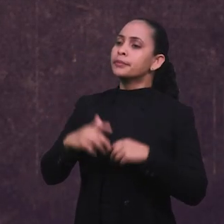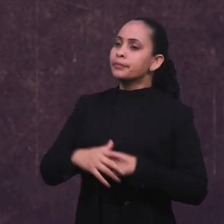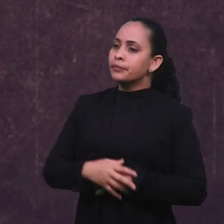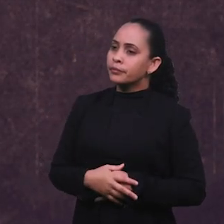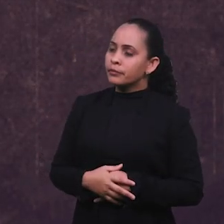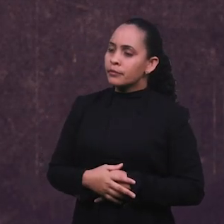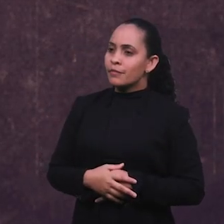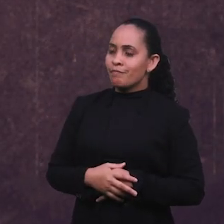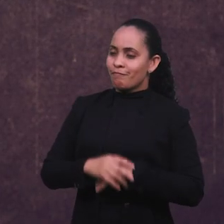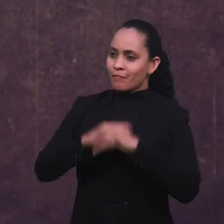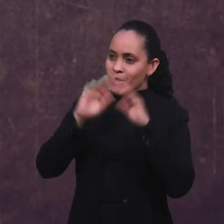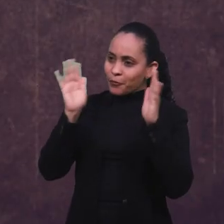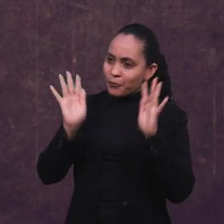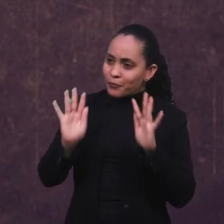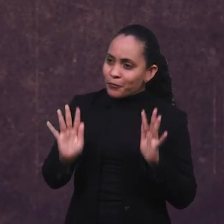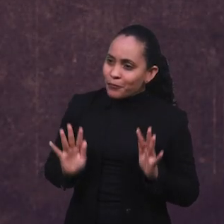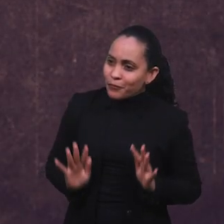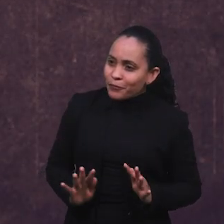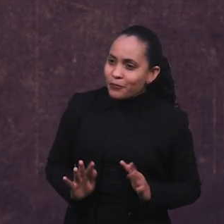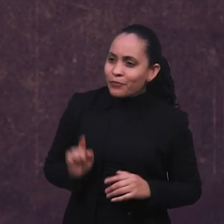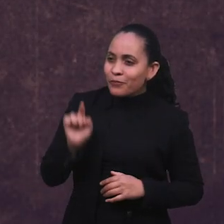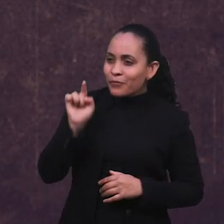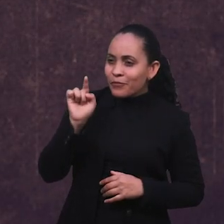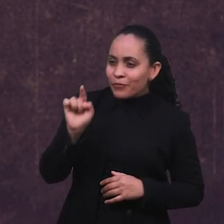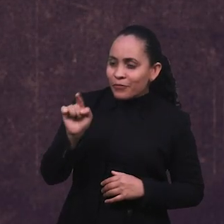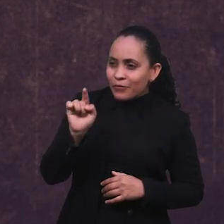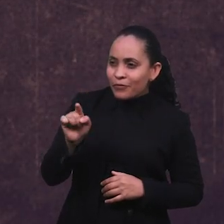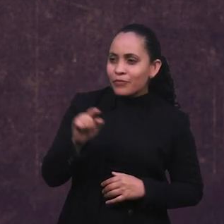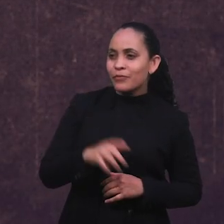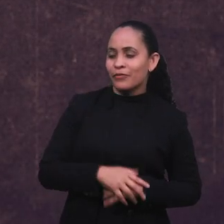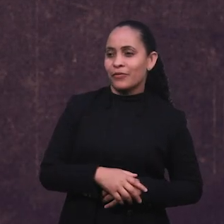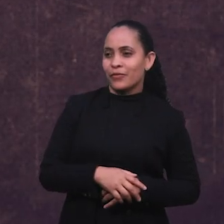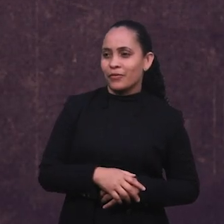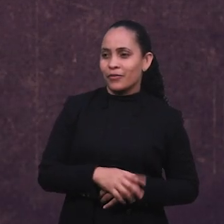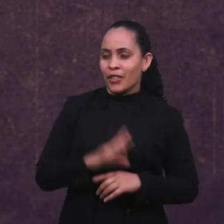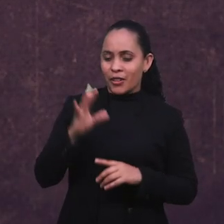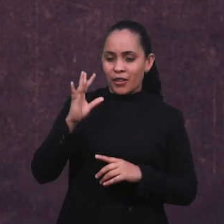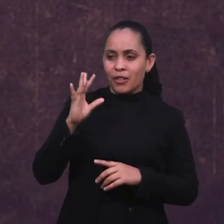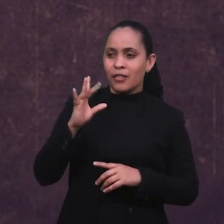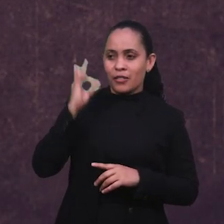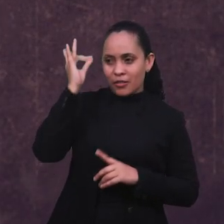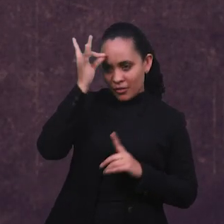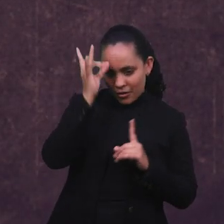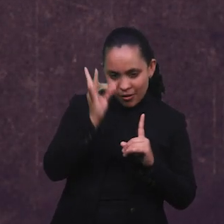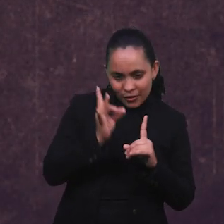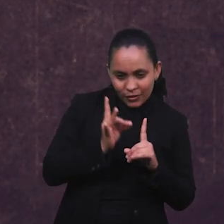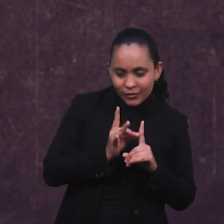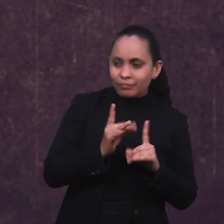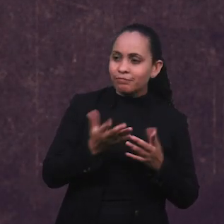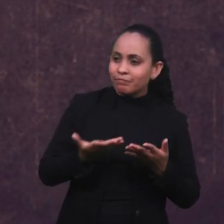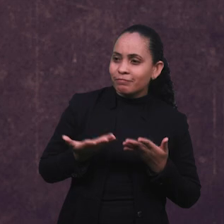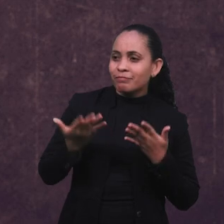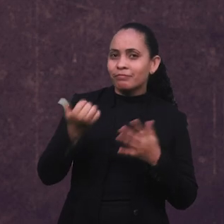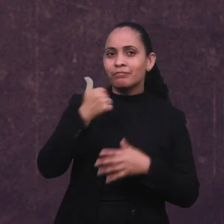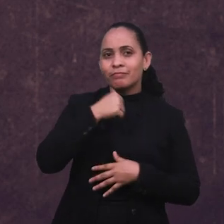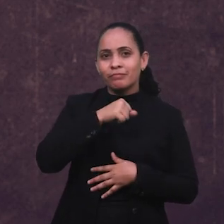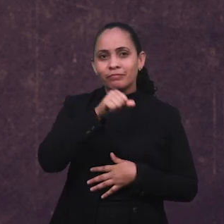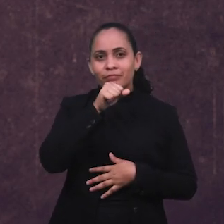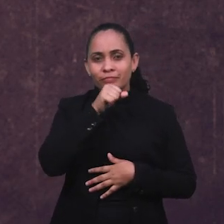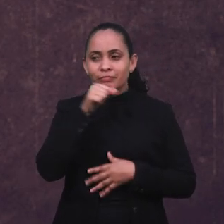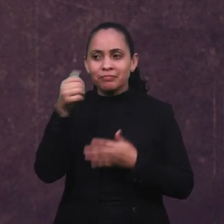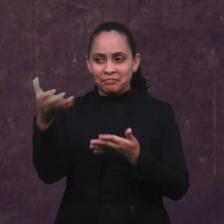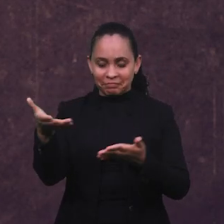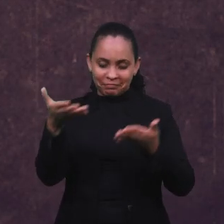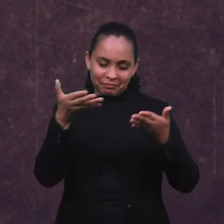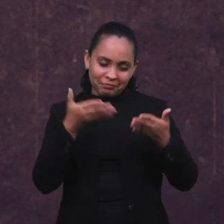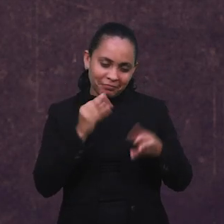lhe disse, bem-aventurado o ventre que te trouxe e os peitos em que mamaste,